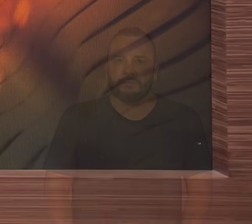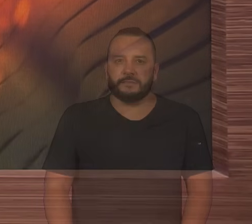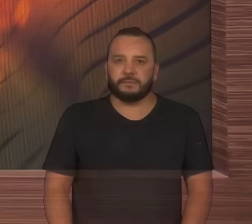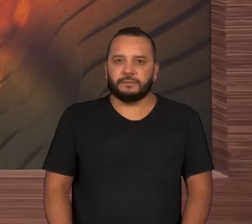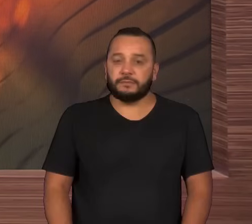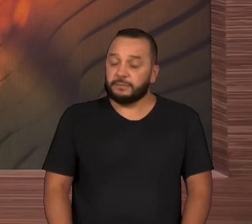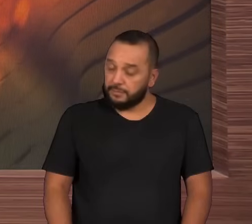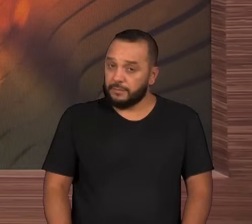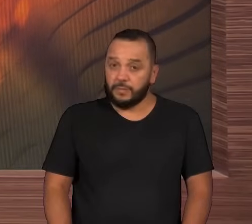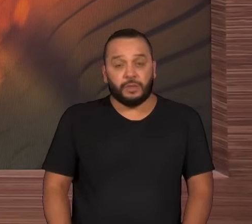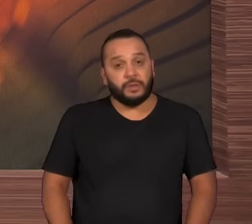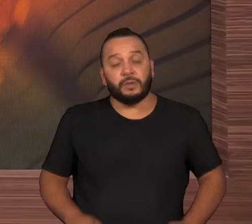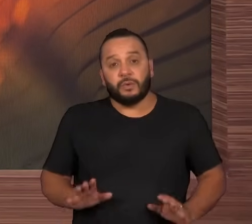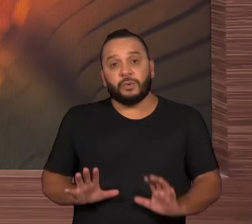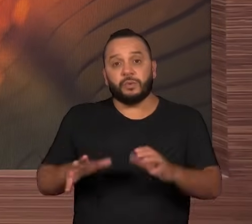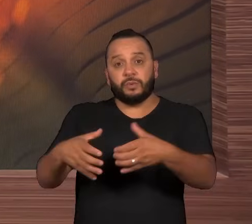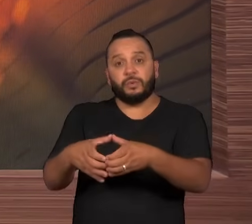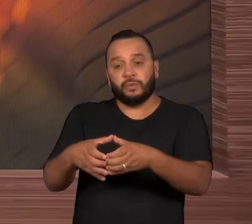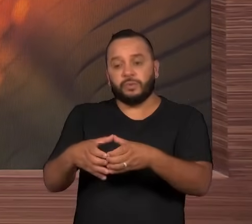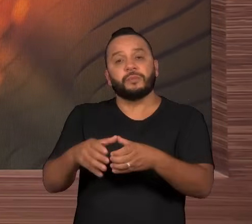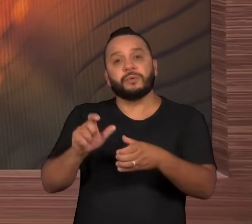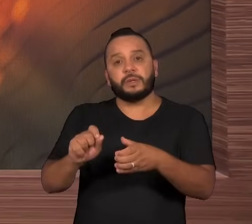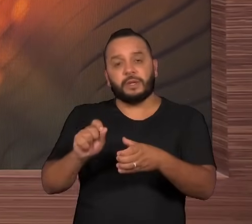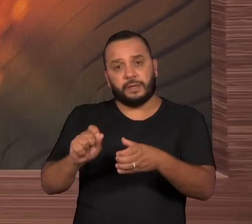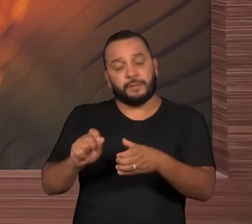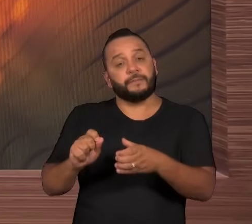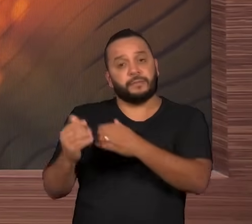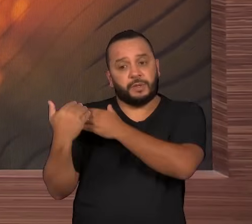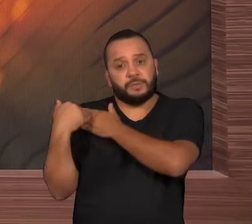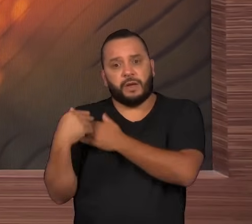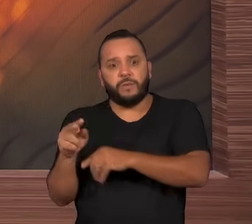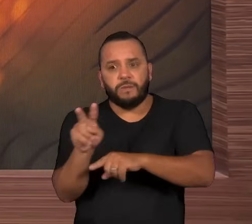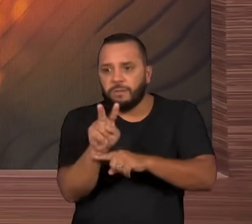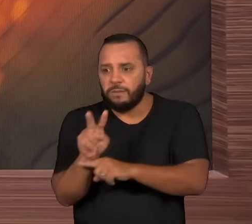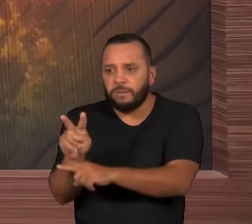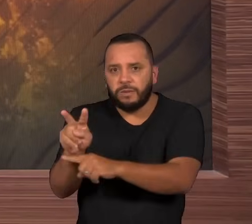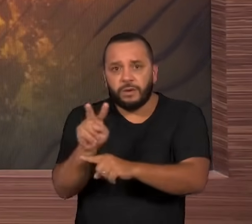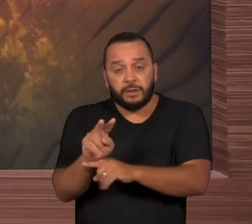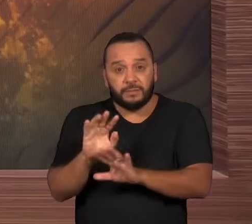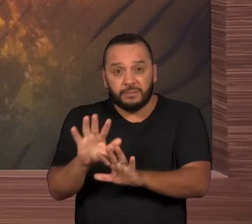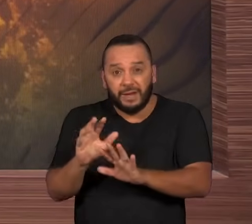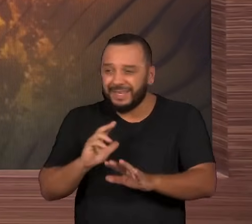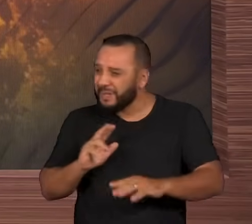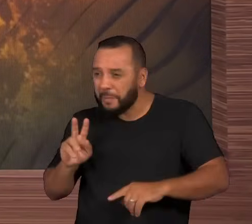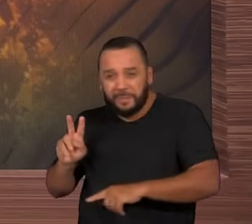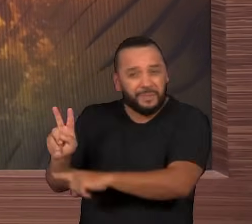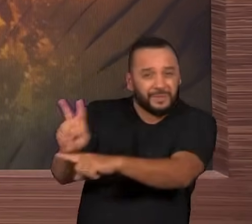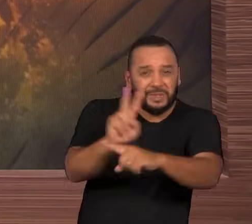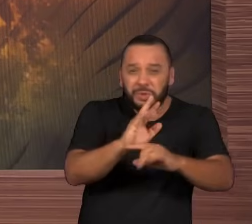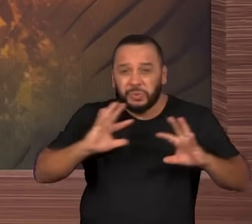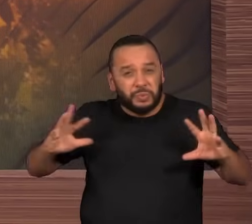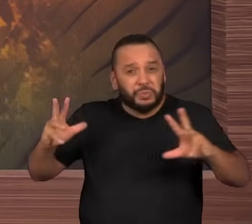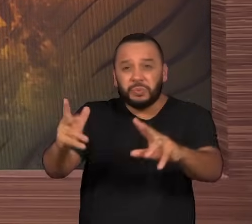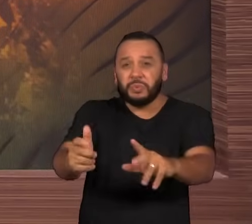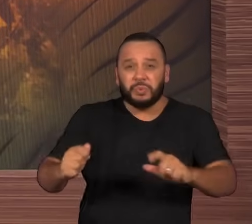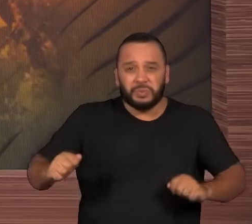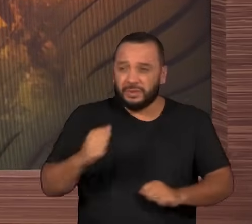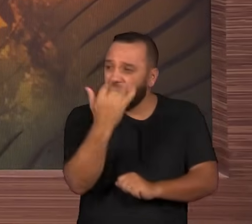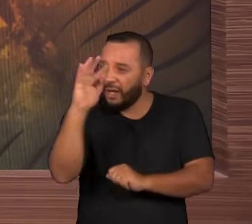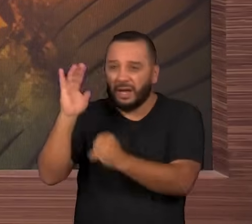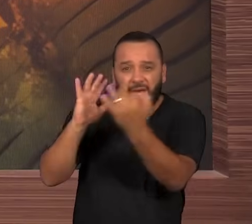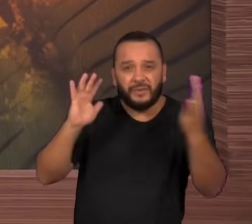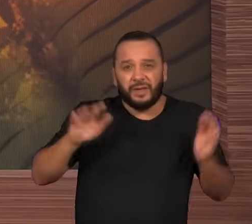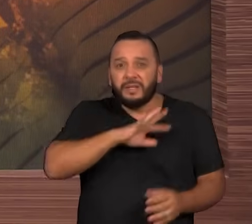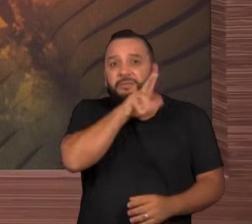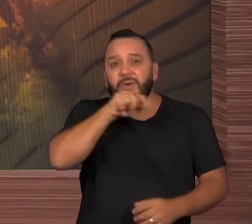A rede atual de unidades de conservação não é suficiente para proteger a diversidade de plantas e animais do Brasil.